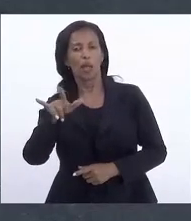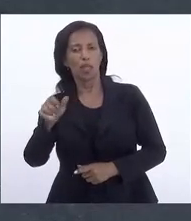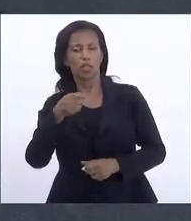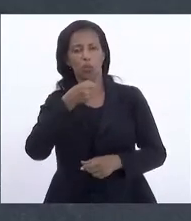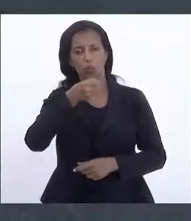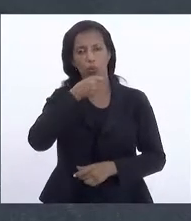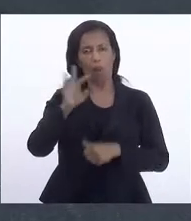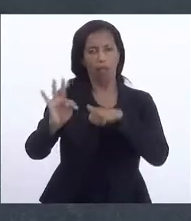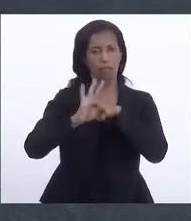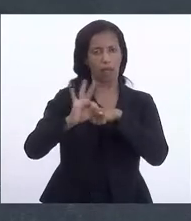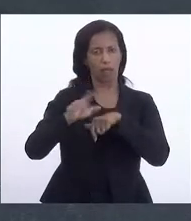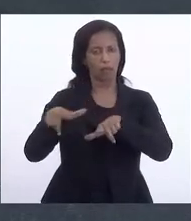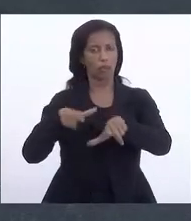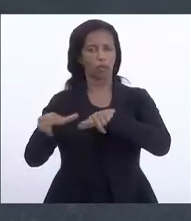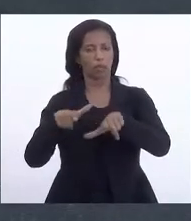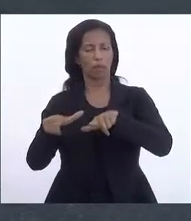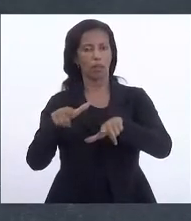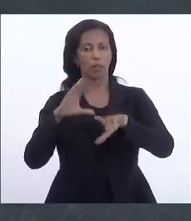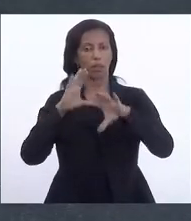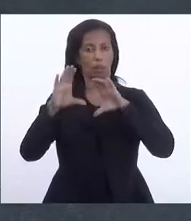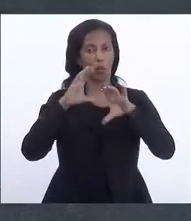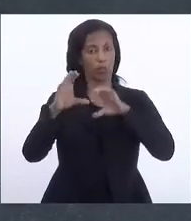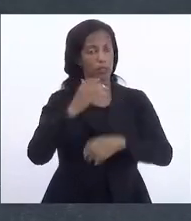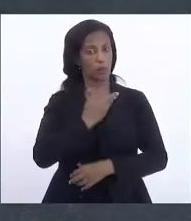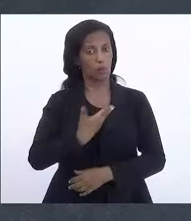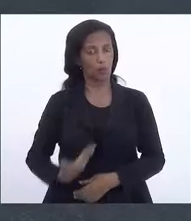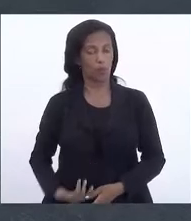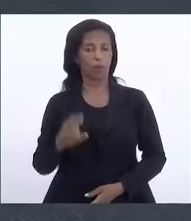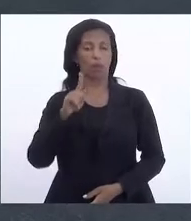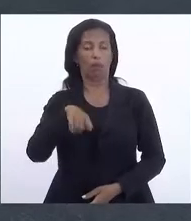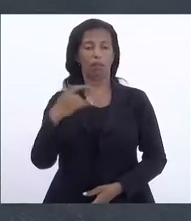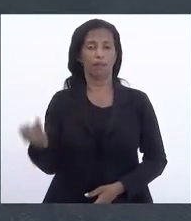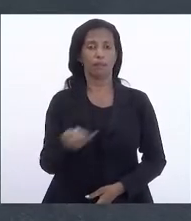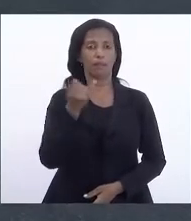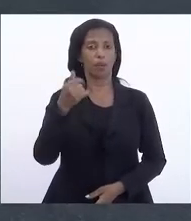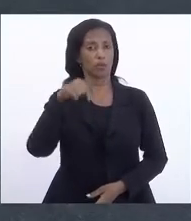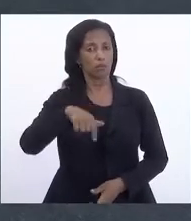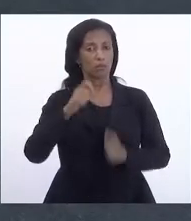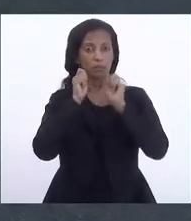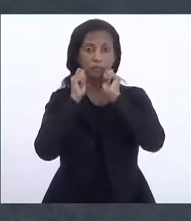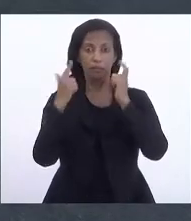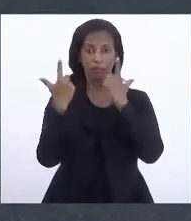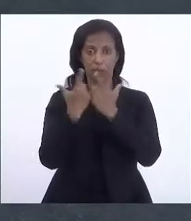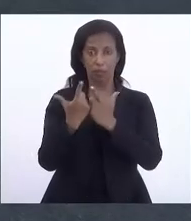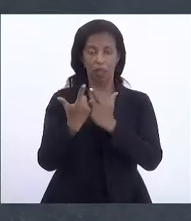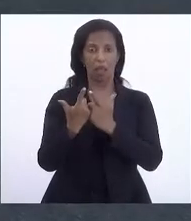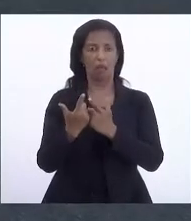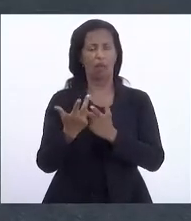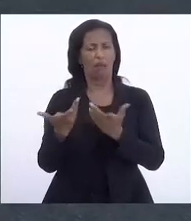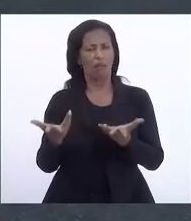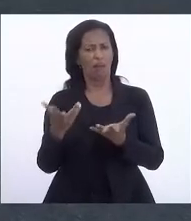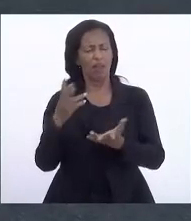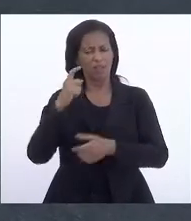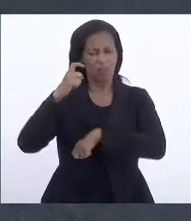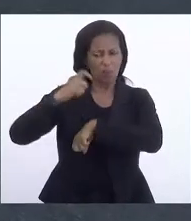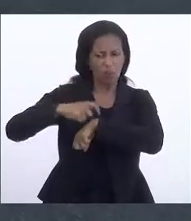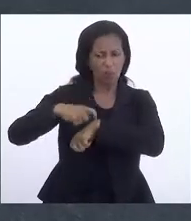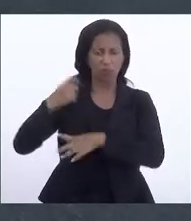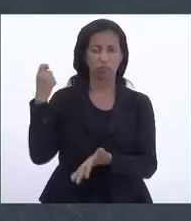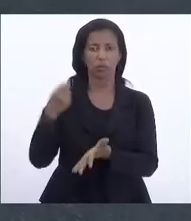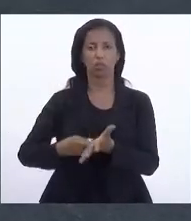técnicos e trabalhadores da comunicação pública. É importante que essa casa faça uma alusão a um momento de